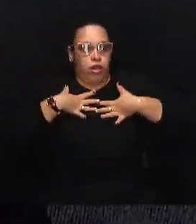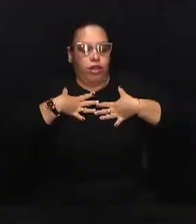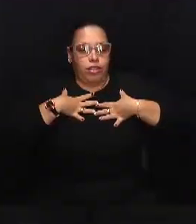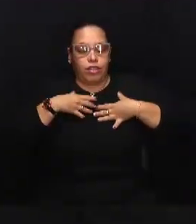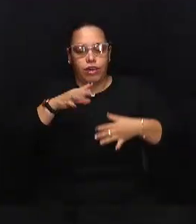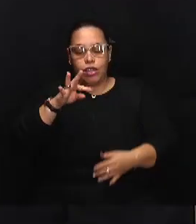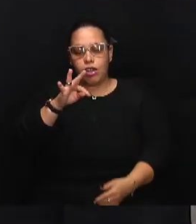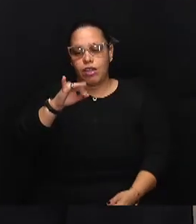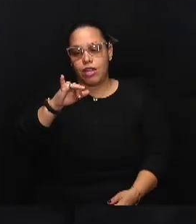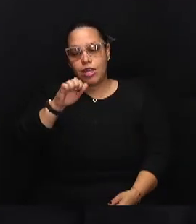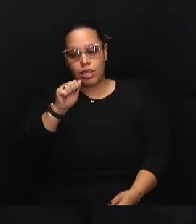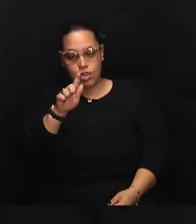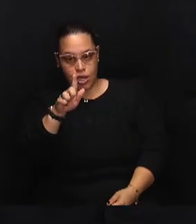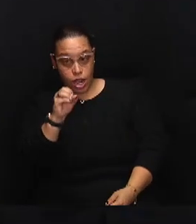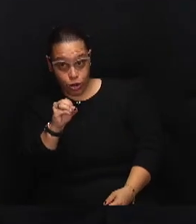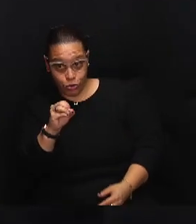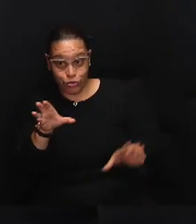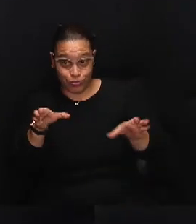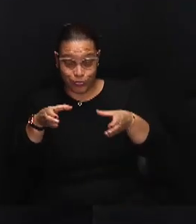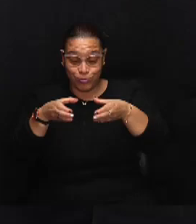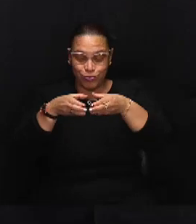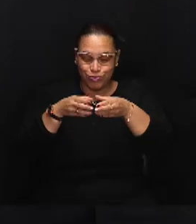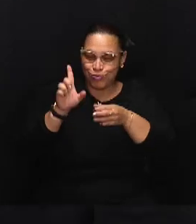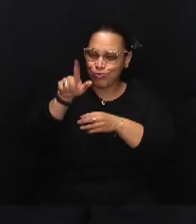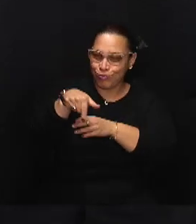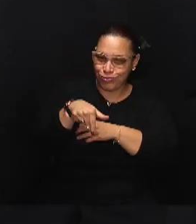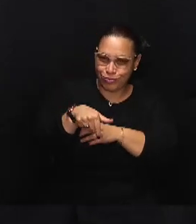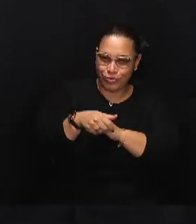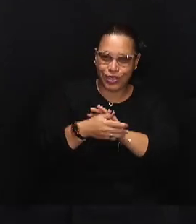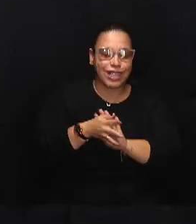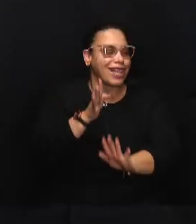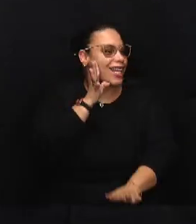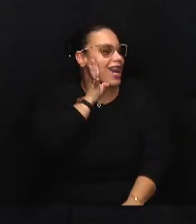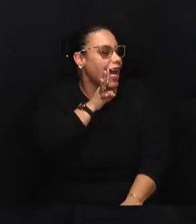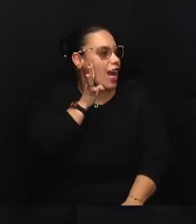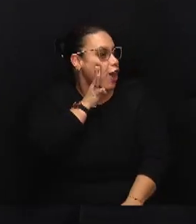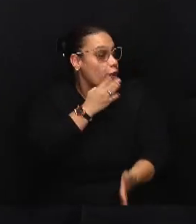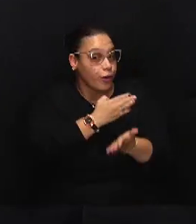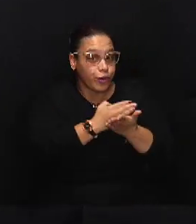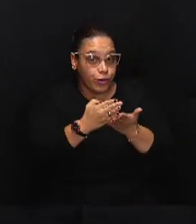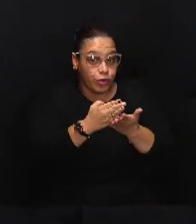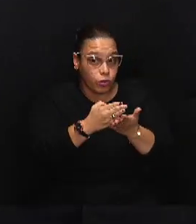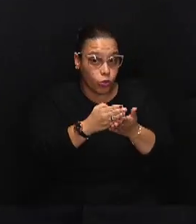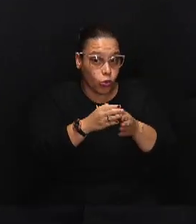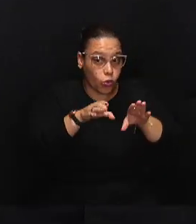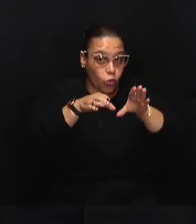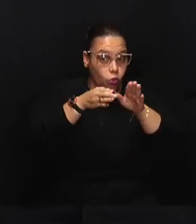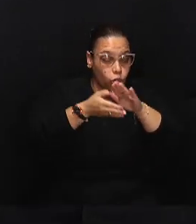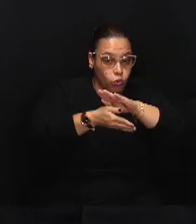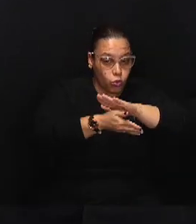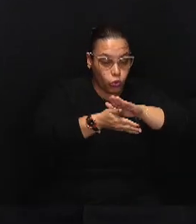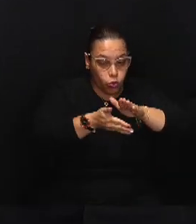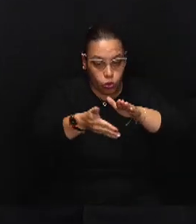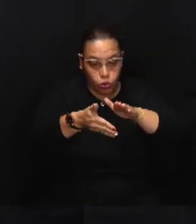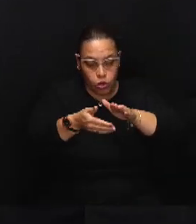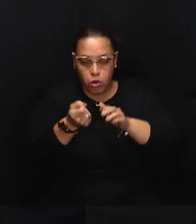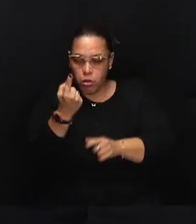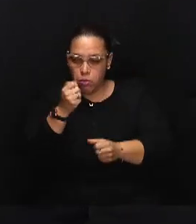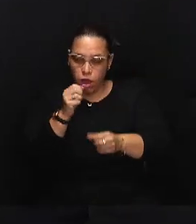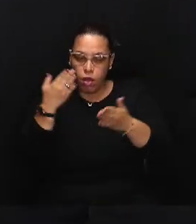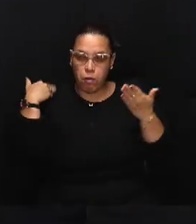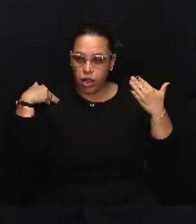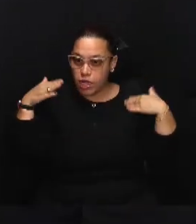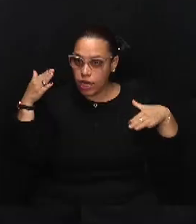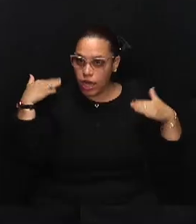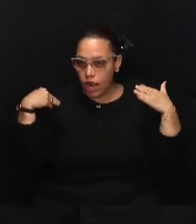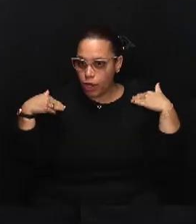aqui representando esse time, né, Thiago? Isso aí. Que legal, e a gente começa aqui no túnel, que é uma das paradas do passeio, né? Exatamente.